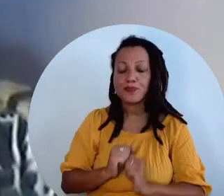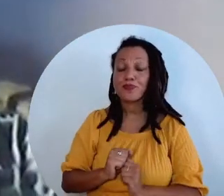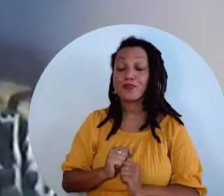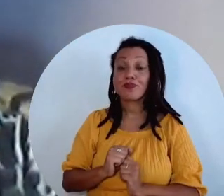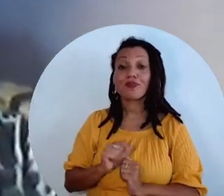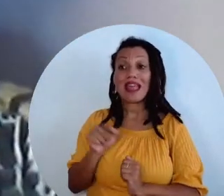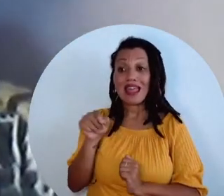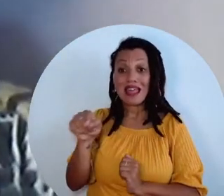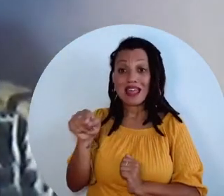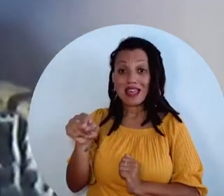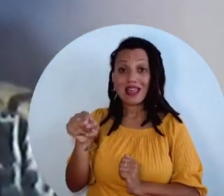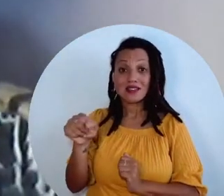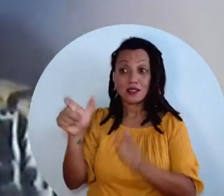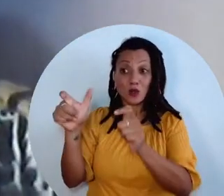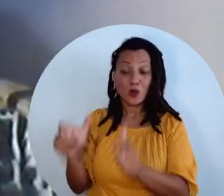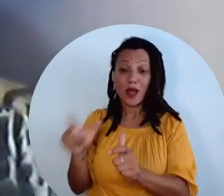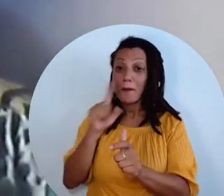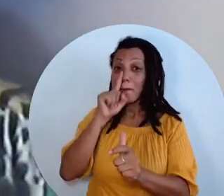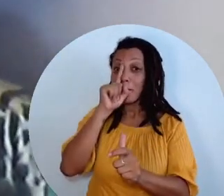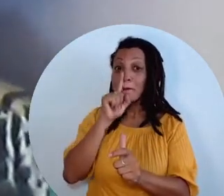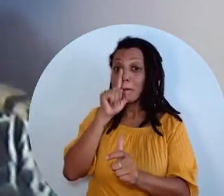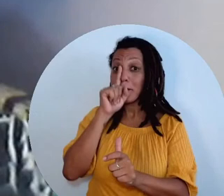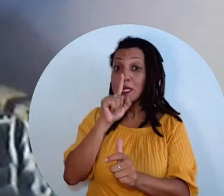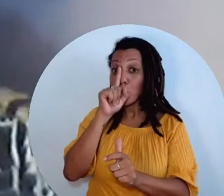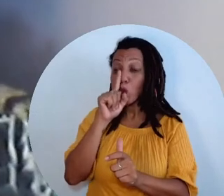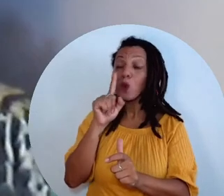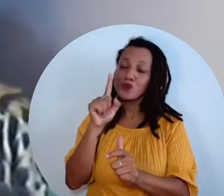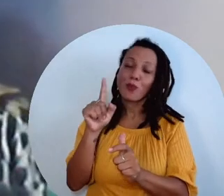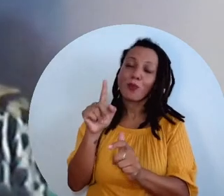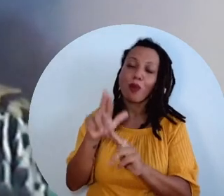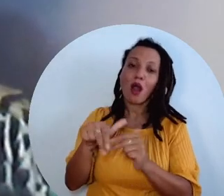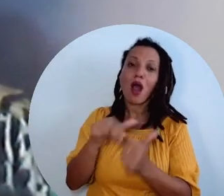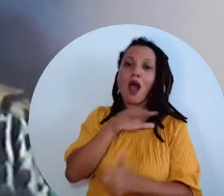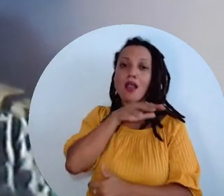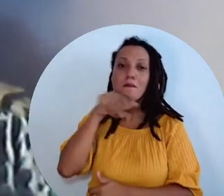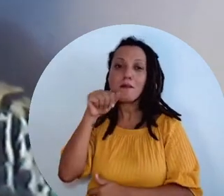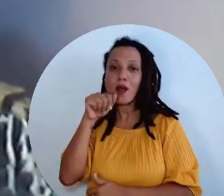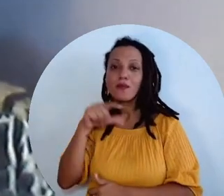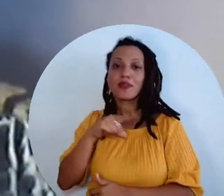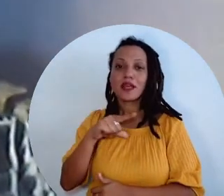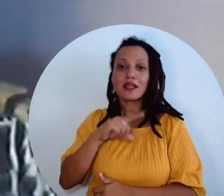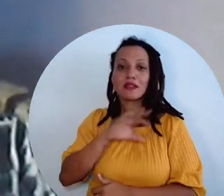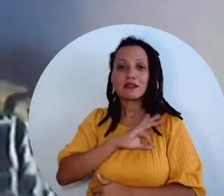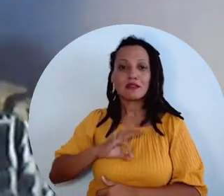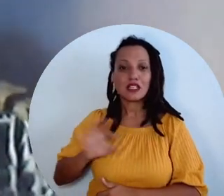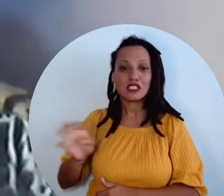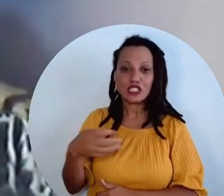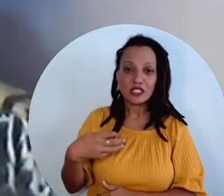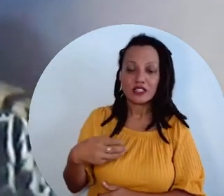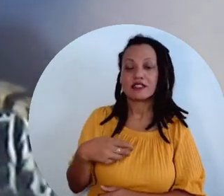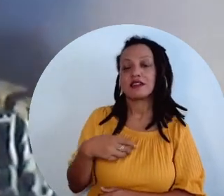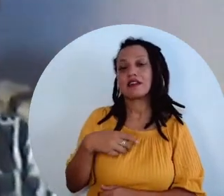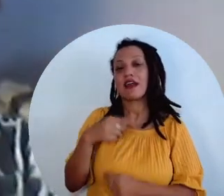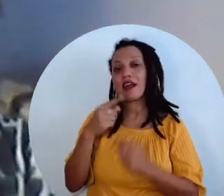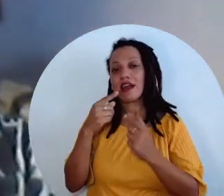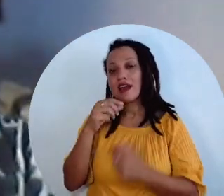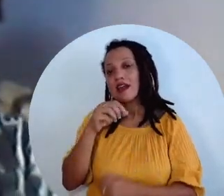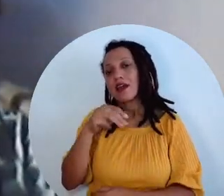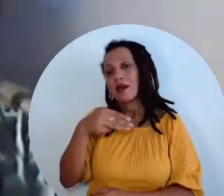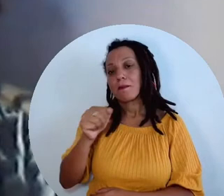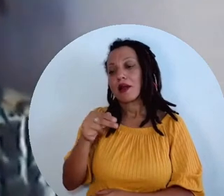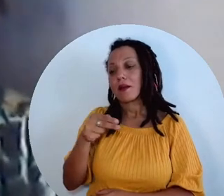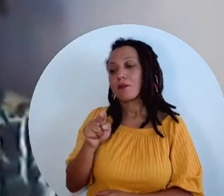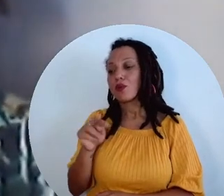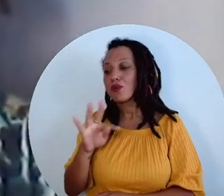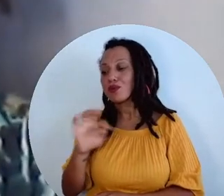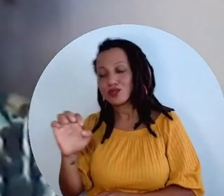encontrar um território ainda muito perigoso em relação a animais. Então, ainda existe tigre de sabre, ainda existe